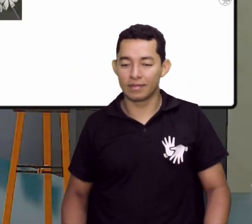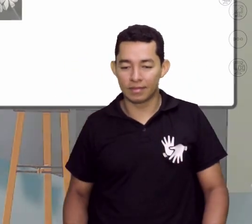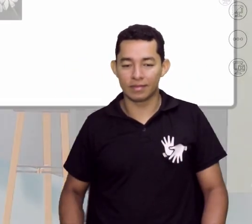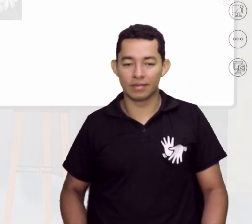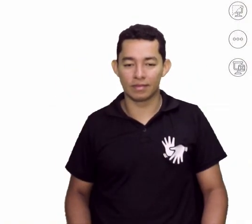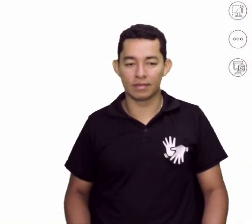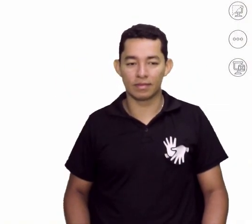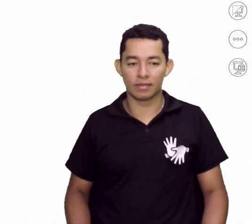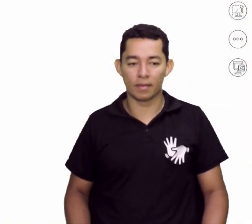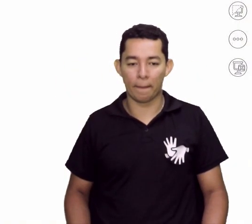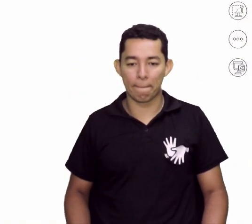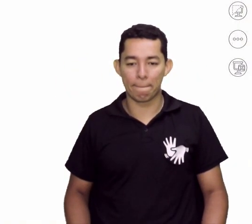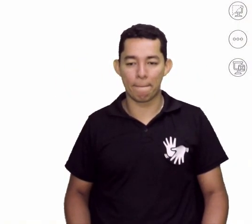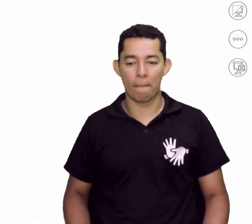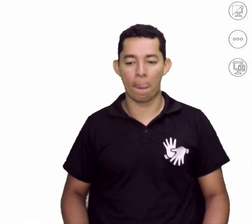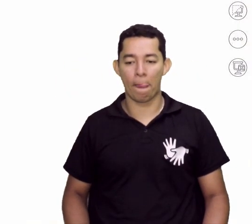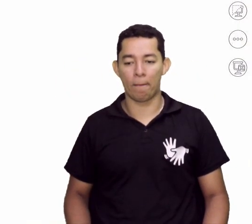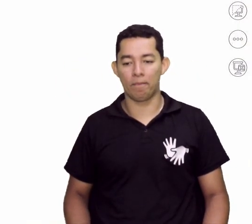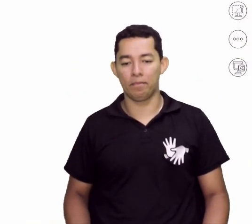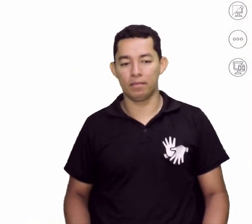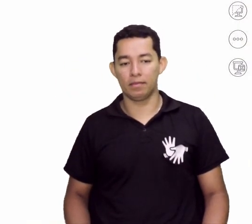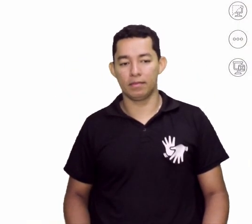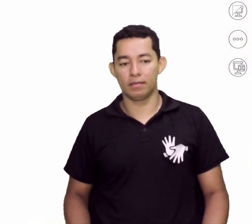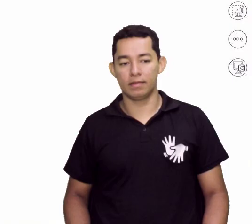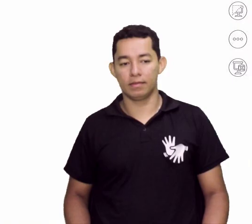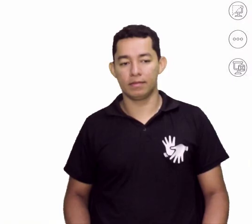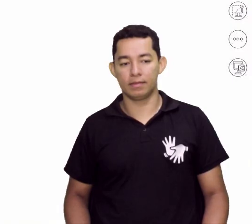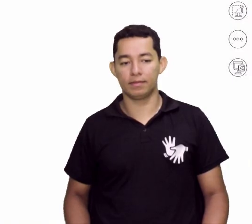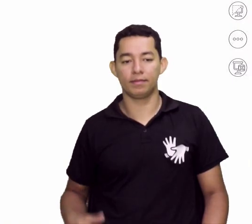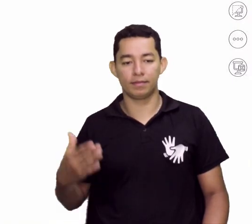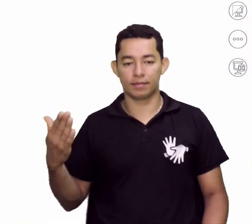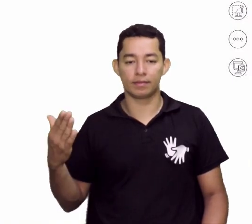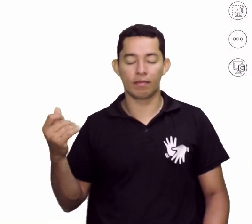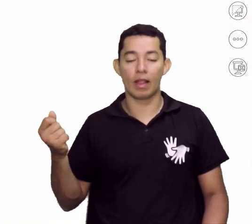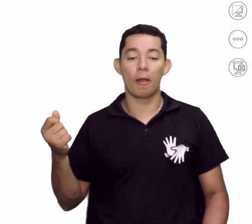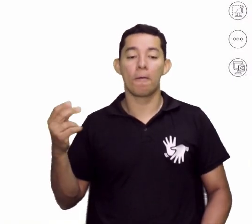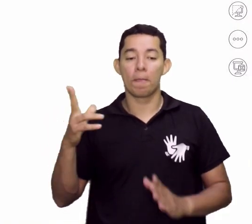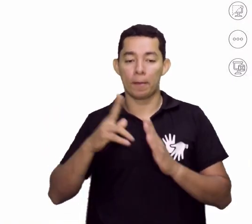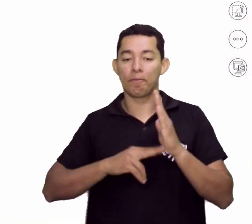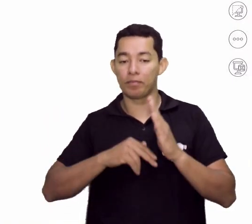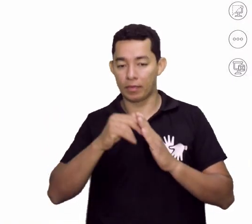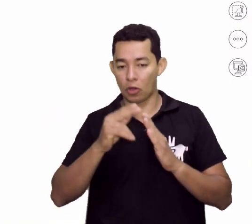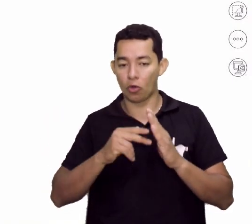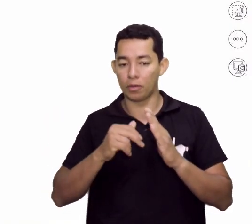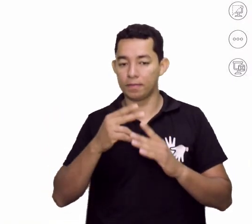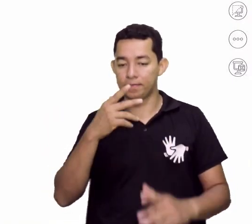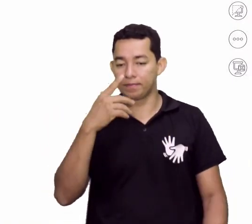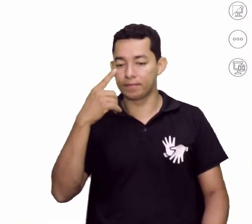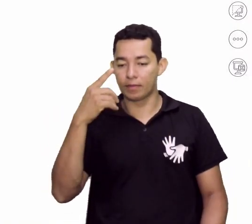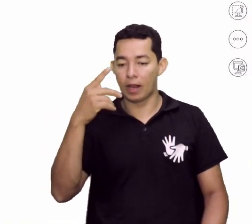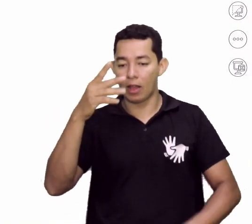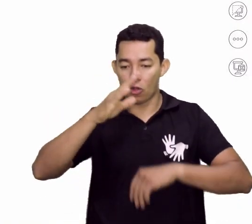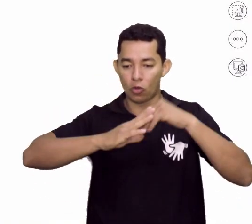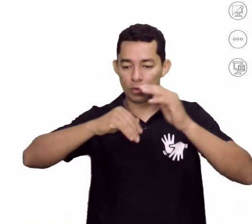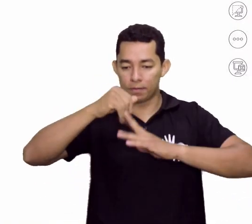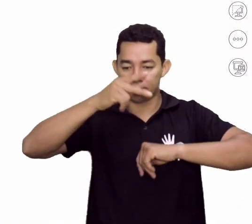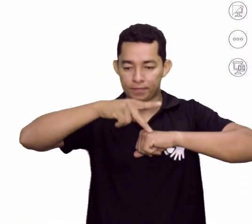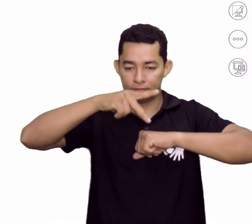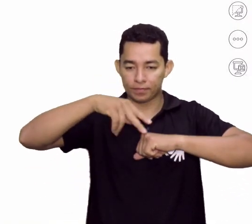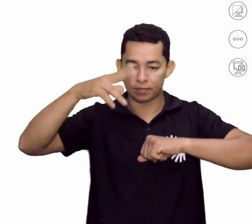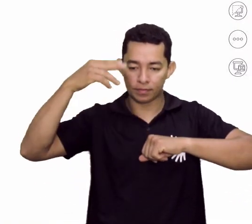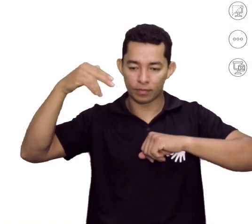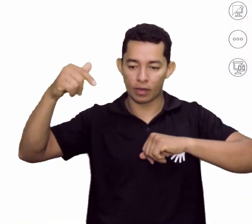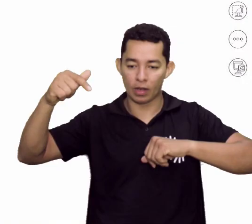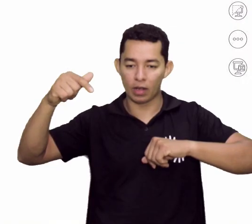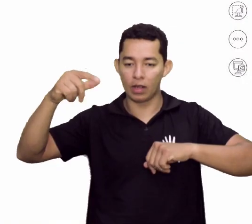lá. Olha só. É um quadro realmente, né, maravilhoso. Guernica é